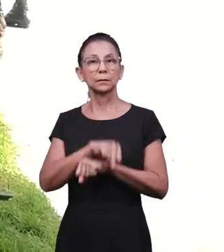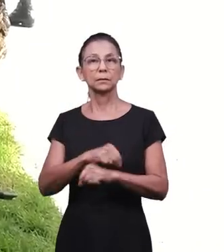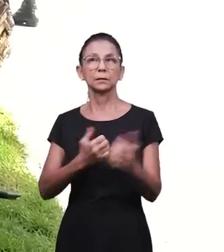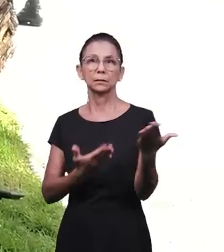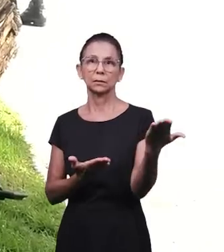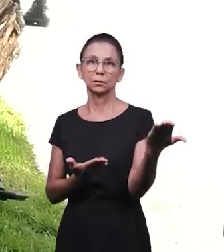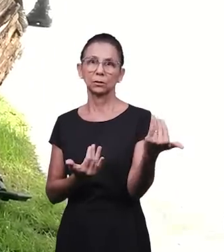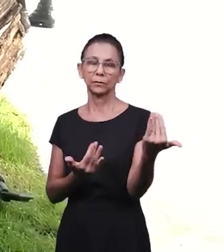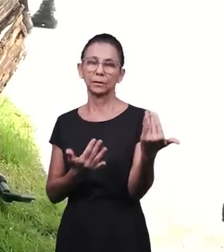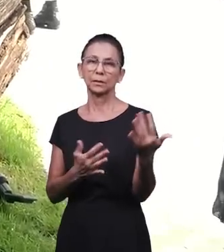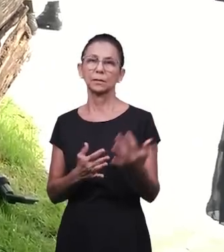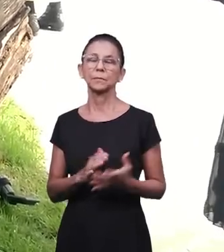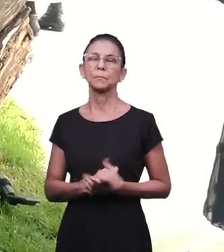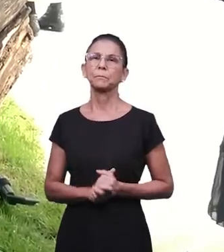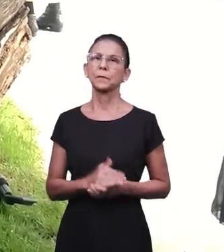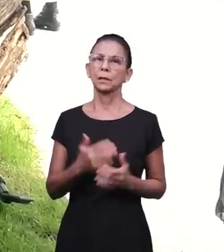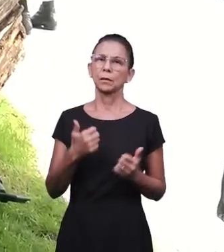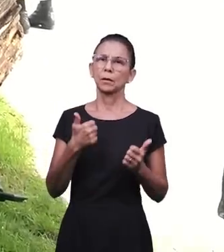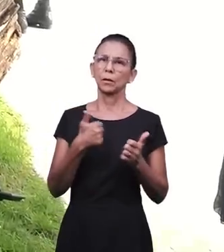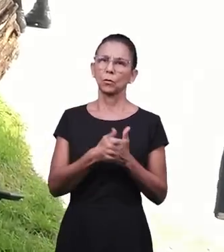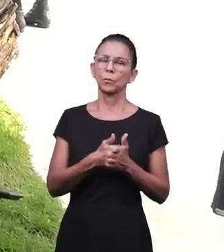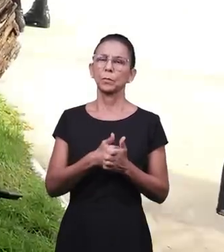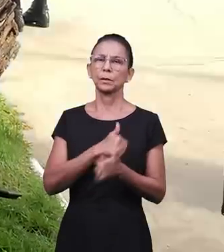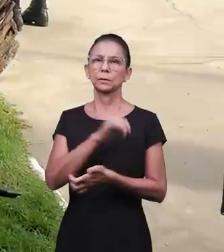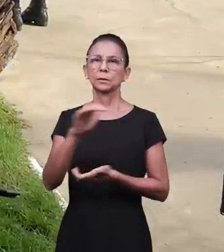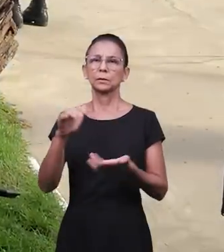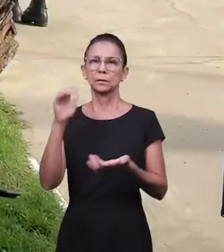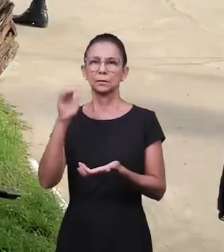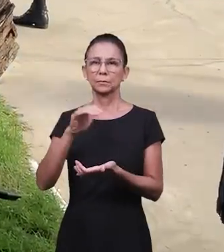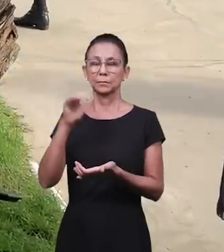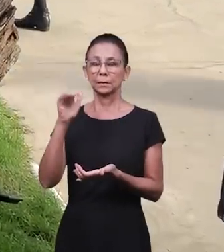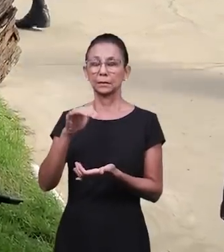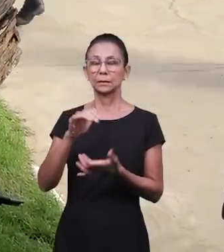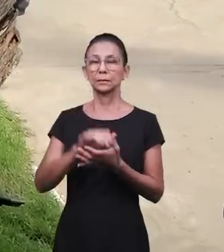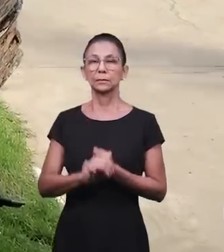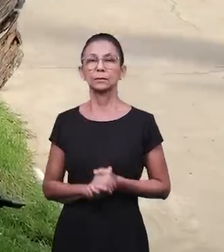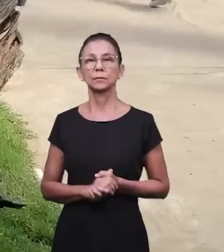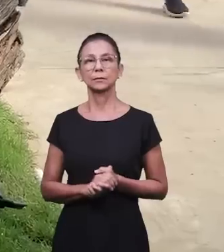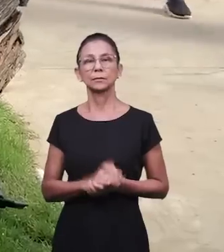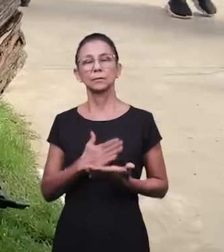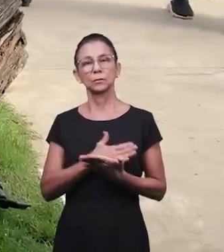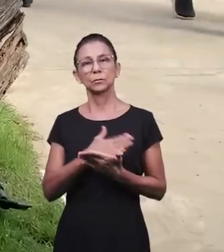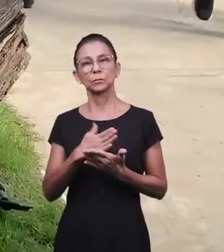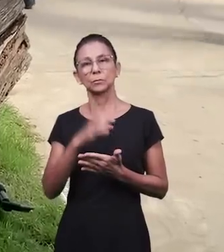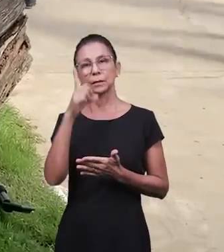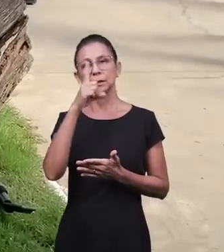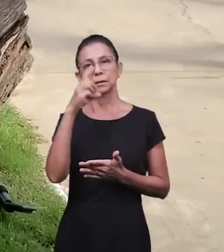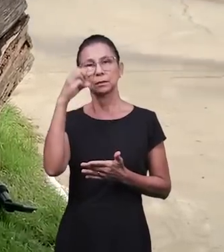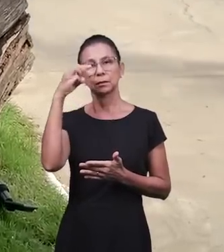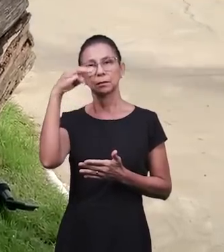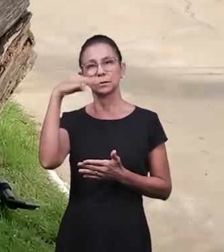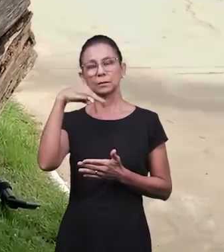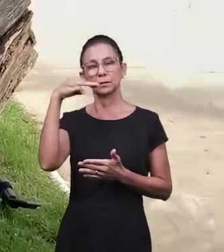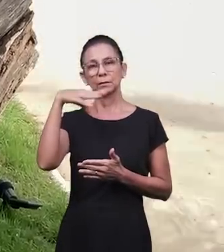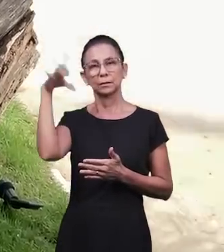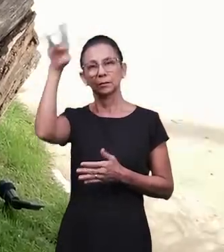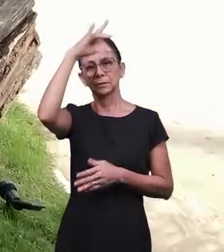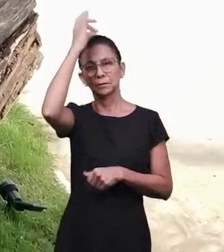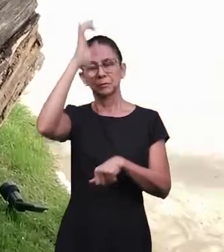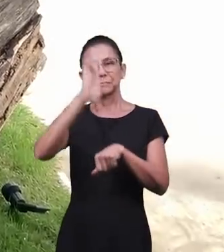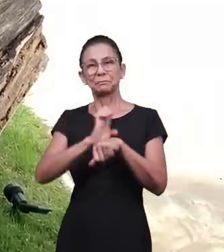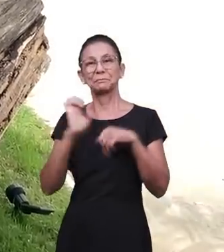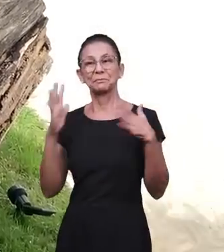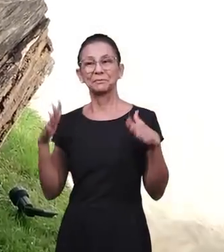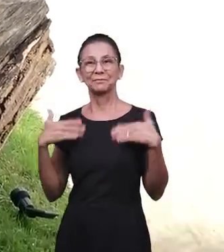jovens. Estamos acompanhando juntos a transmissão via satélite a partir do Manaim do Espírito Santo. Para nós foi uma grande